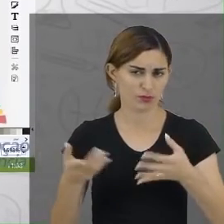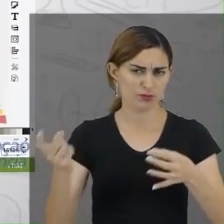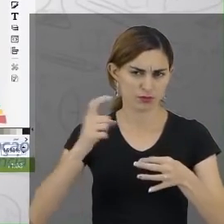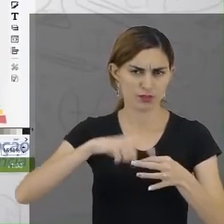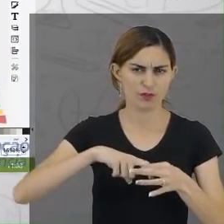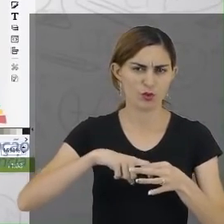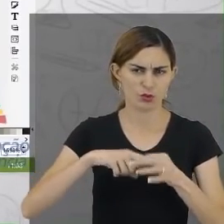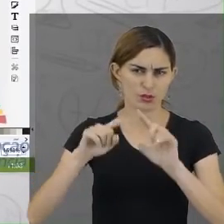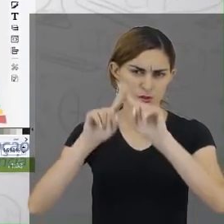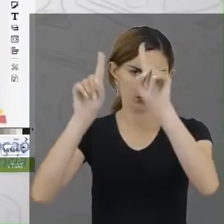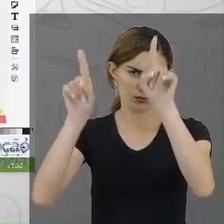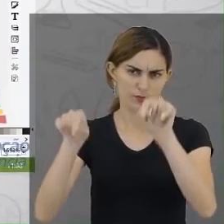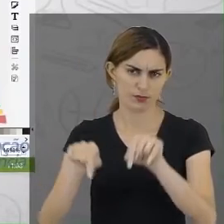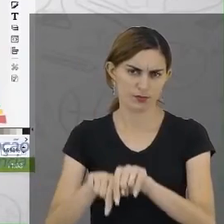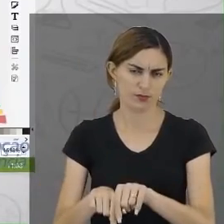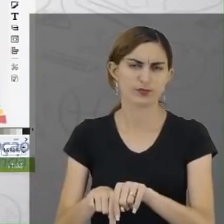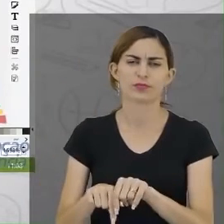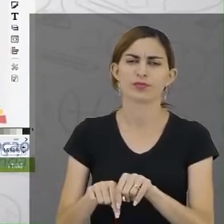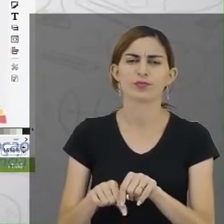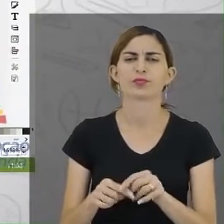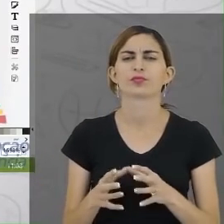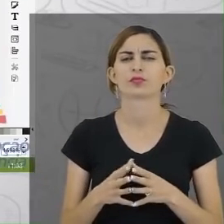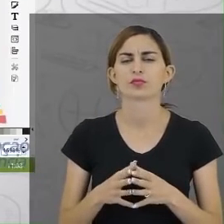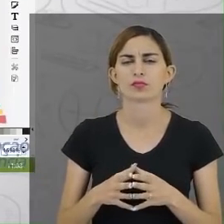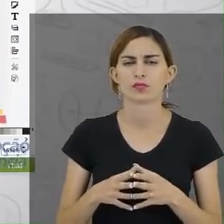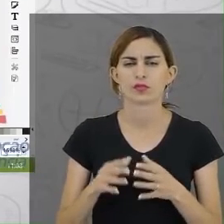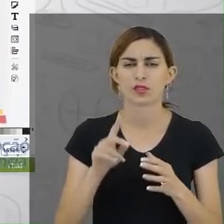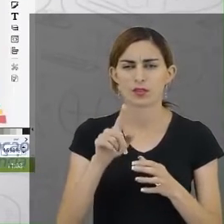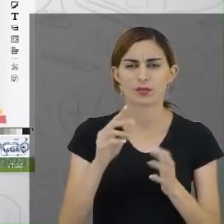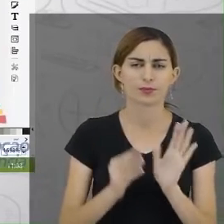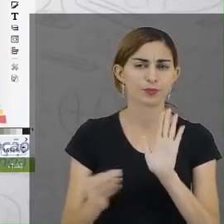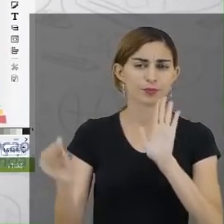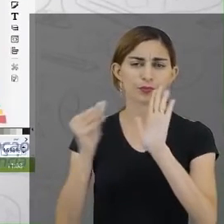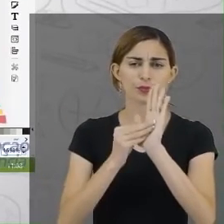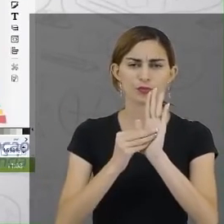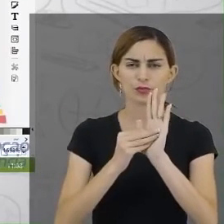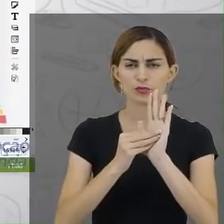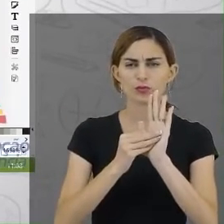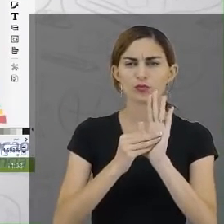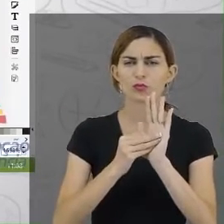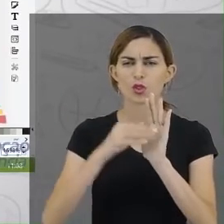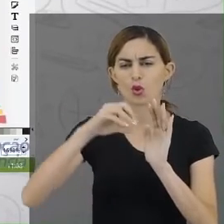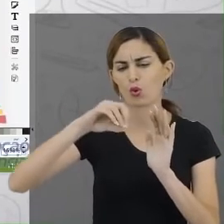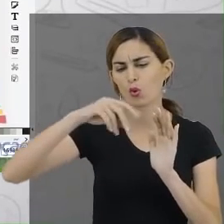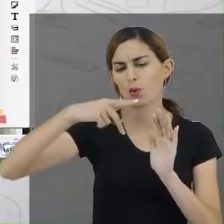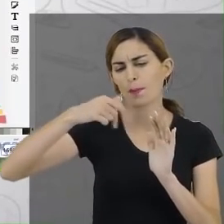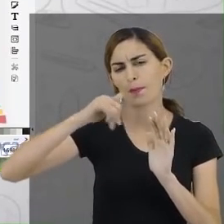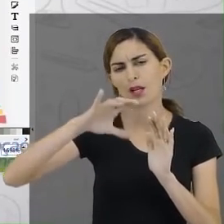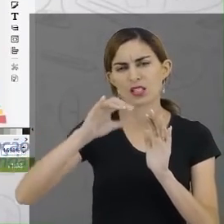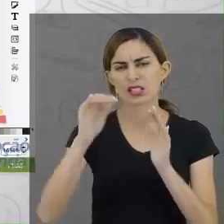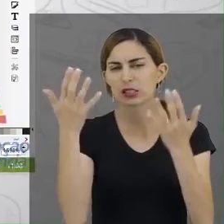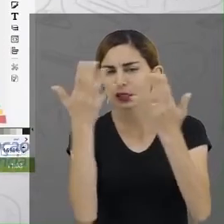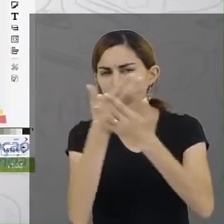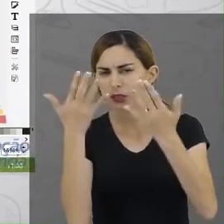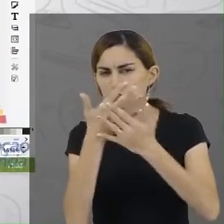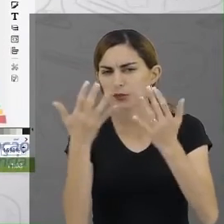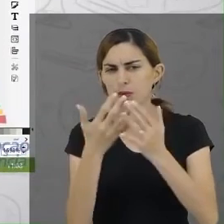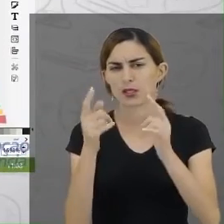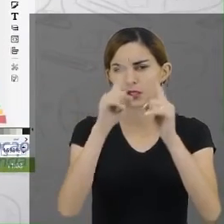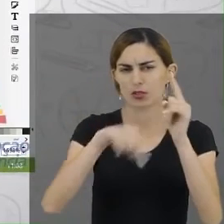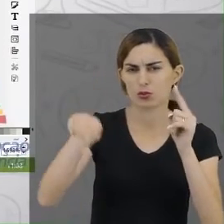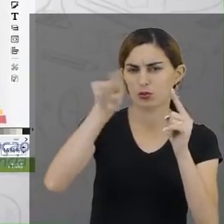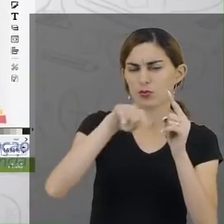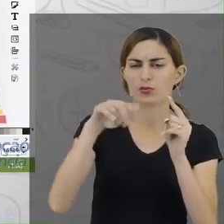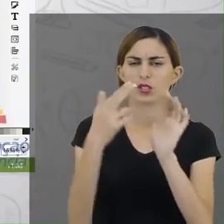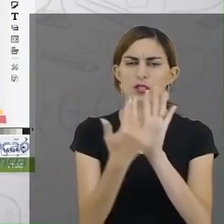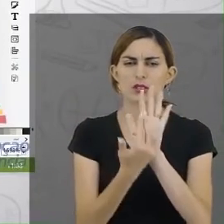Agora voltamos aqui para este painel, o painel de preenchimento, e vamos acrescentar uma opacidade, uma transparência ao